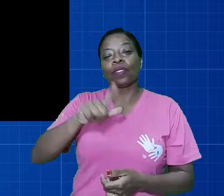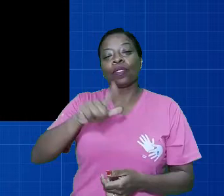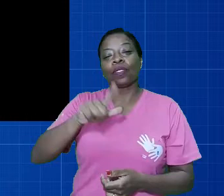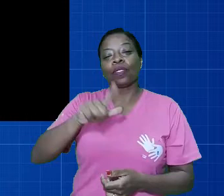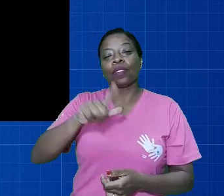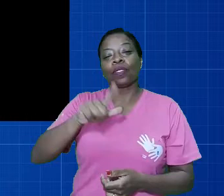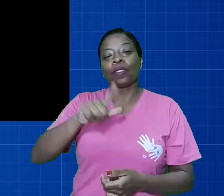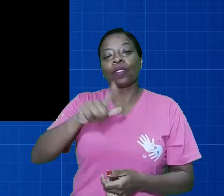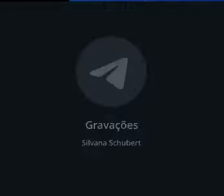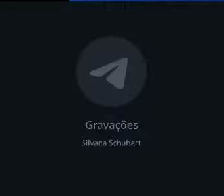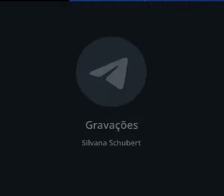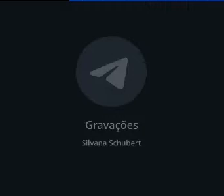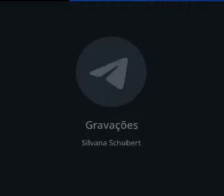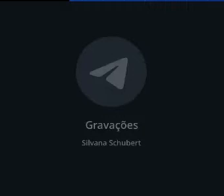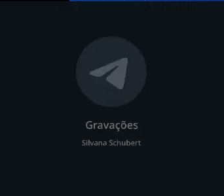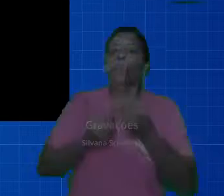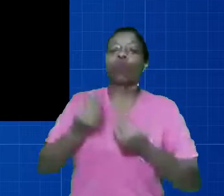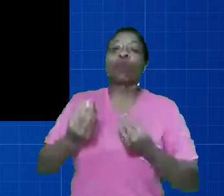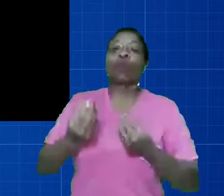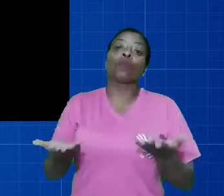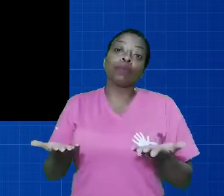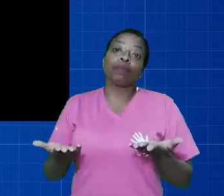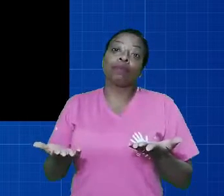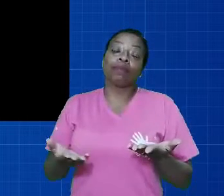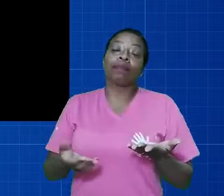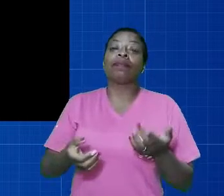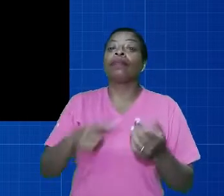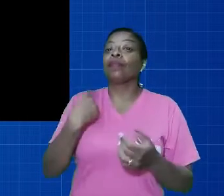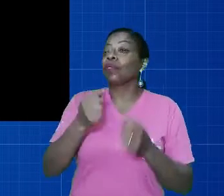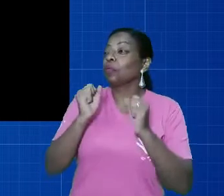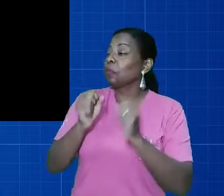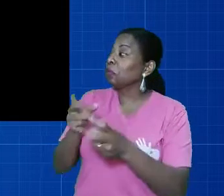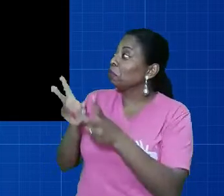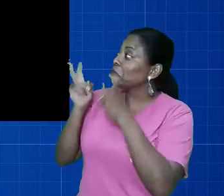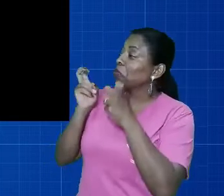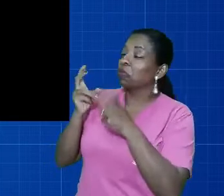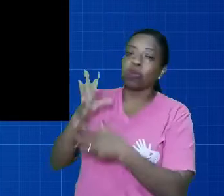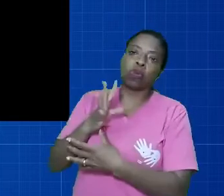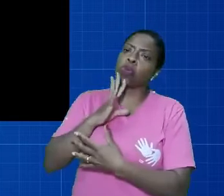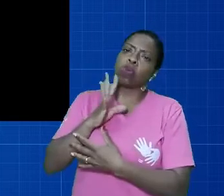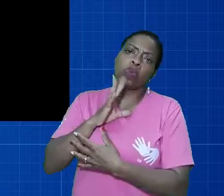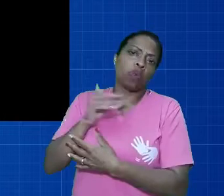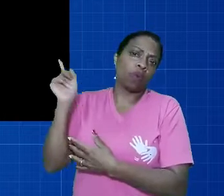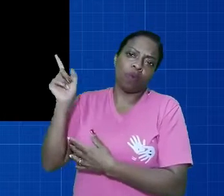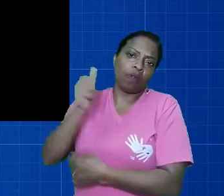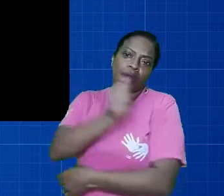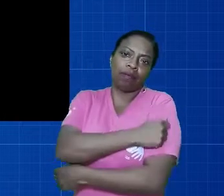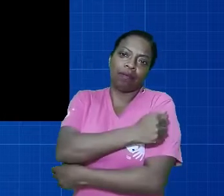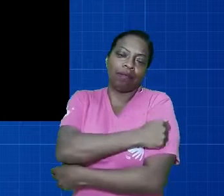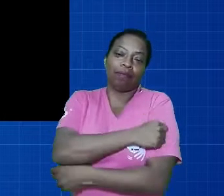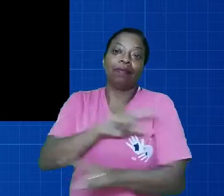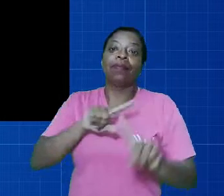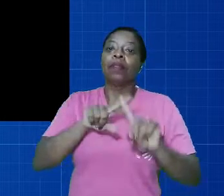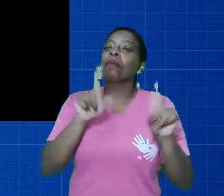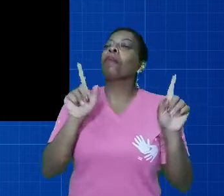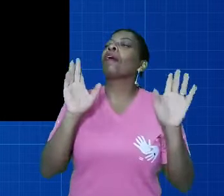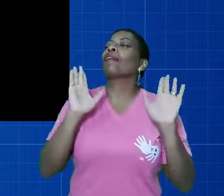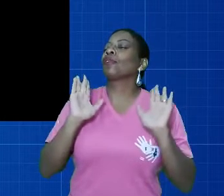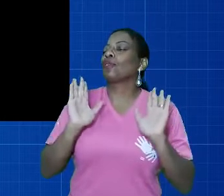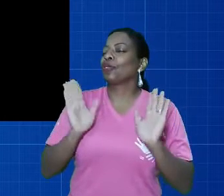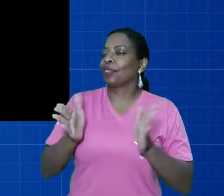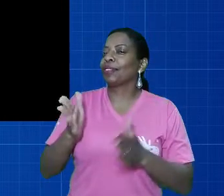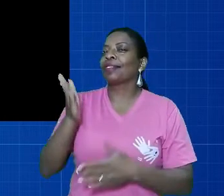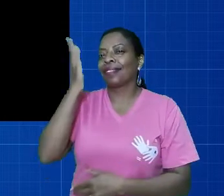está envolvido. Então, só de observar estas imagens, mesmo não conhecendo os alunos, acho que nos outros